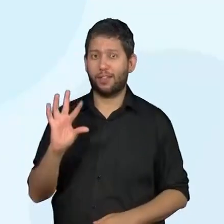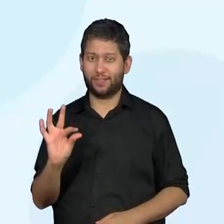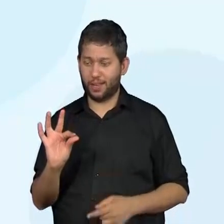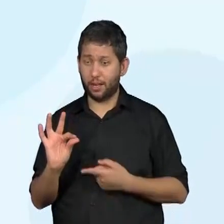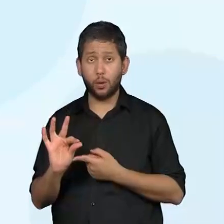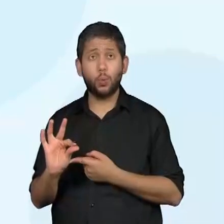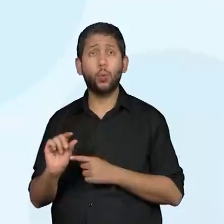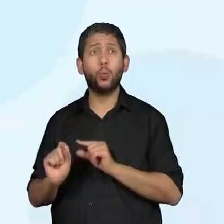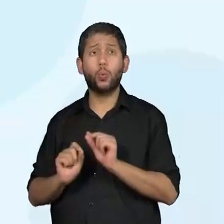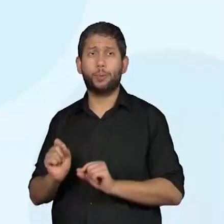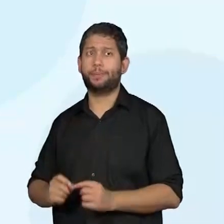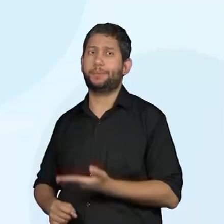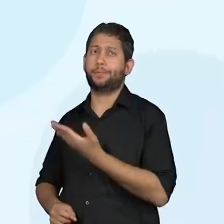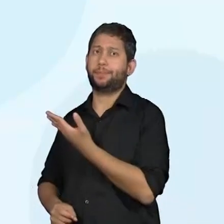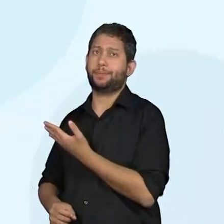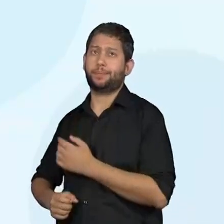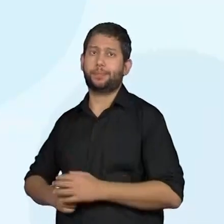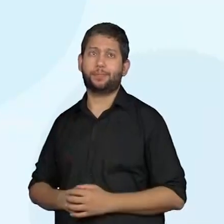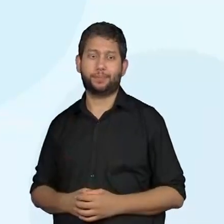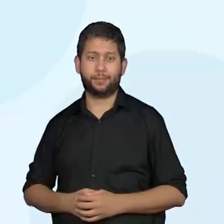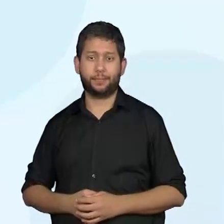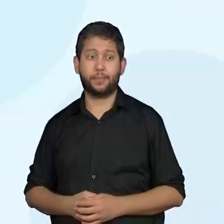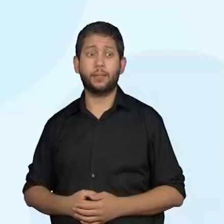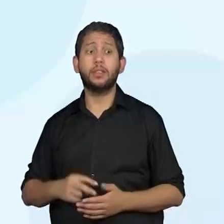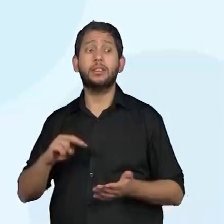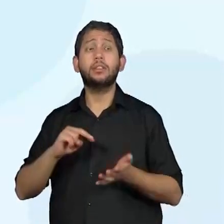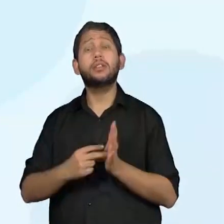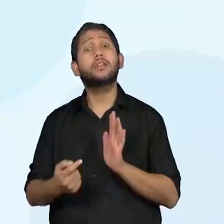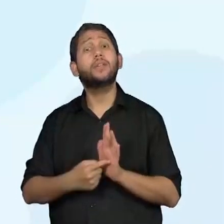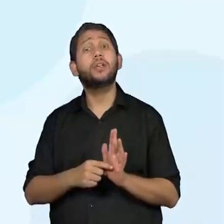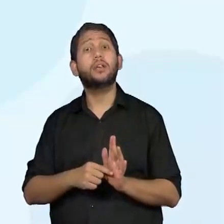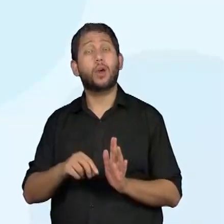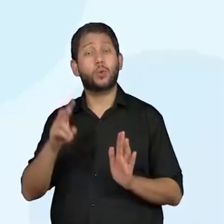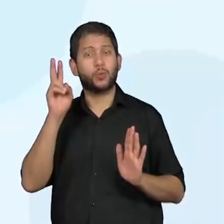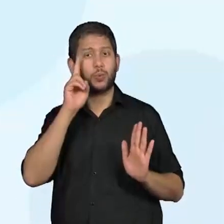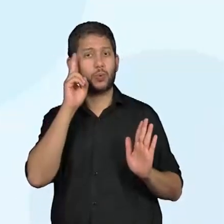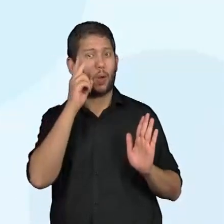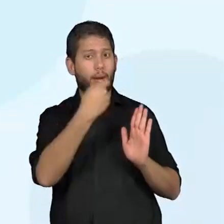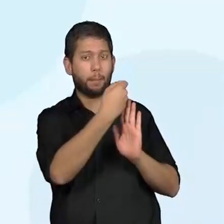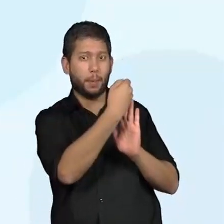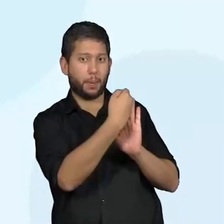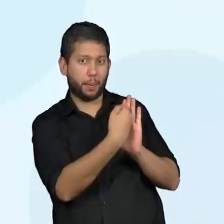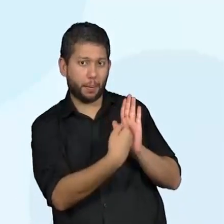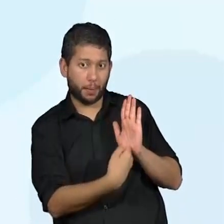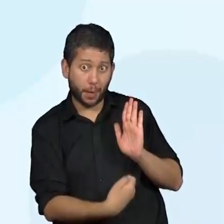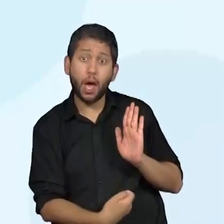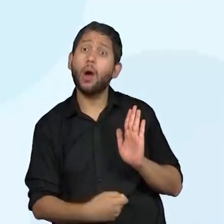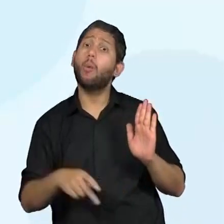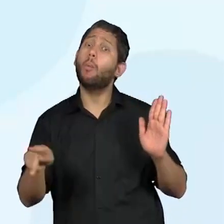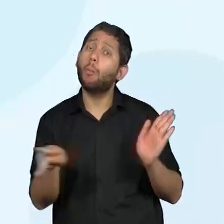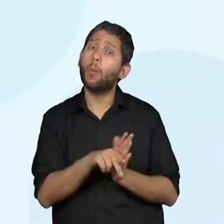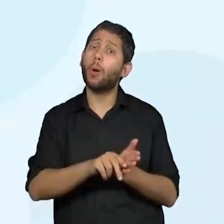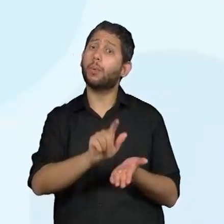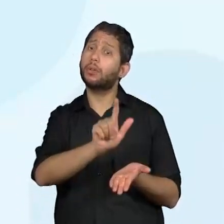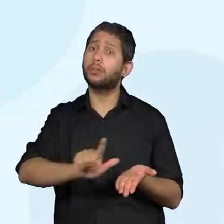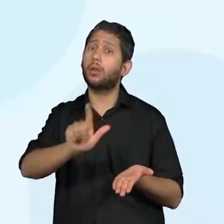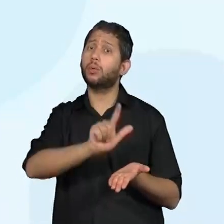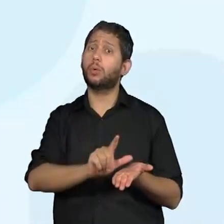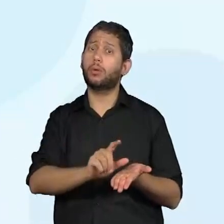juntinhos. Ok. As fábulas são composições literárias